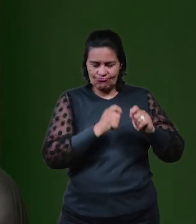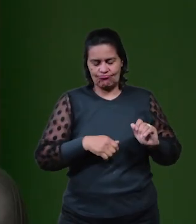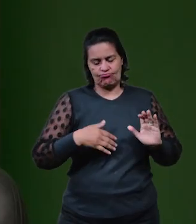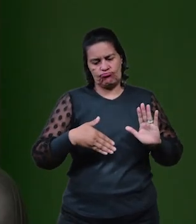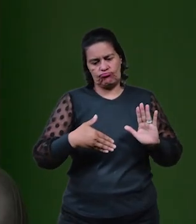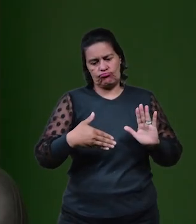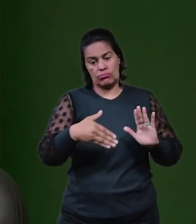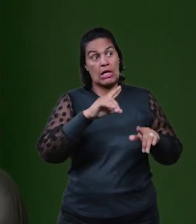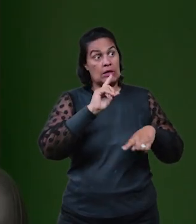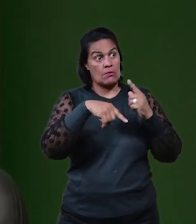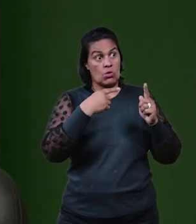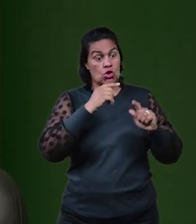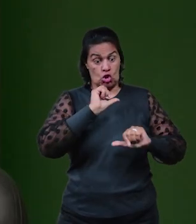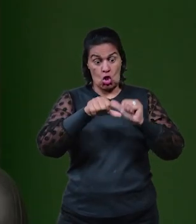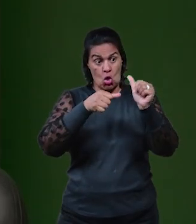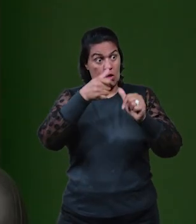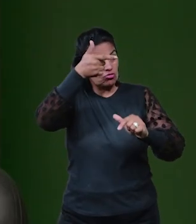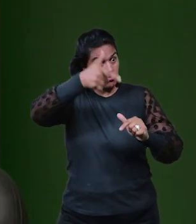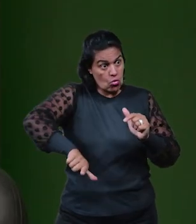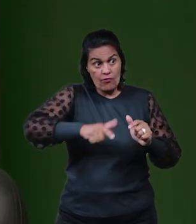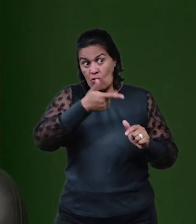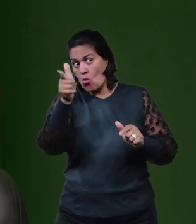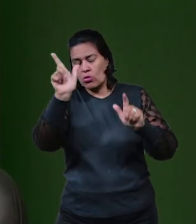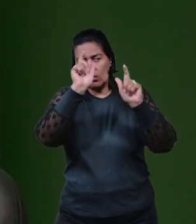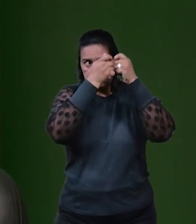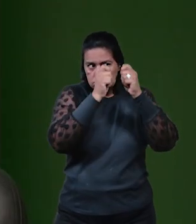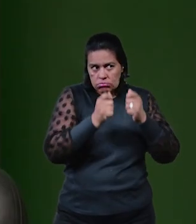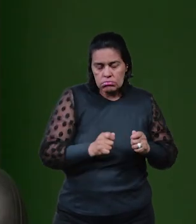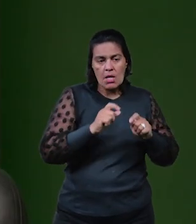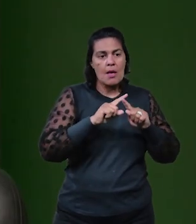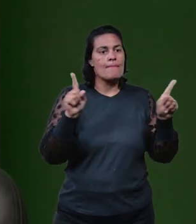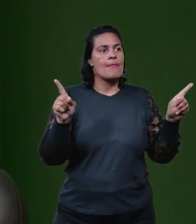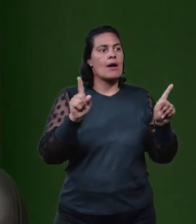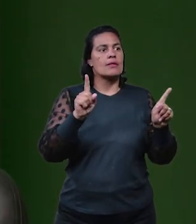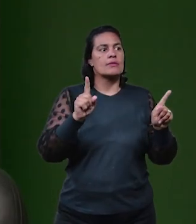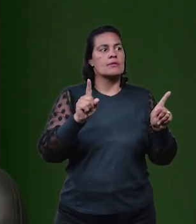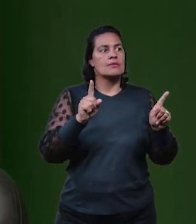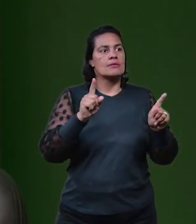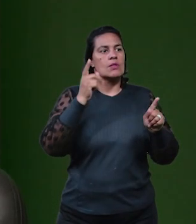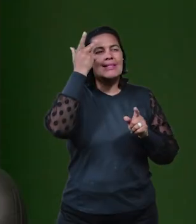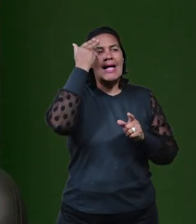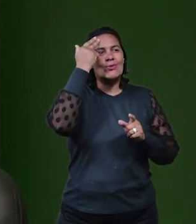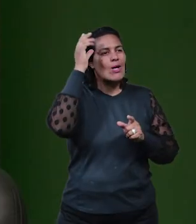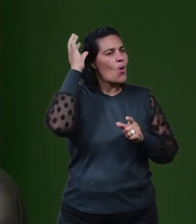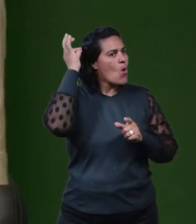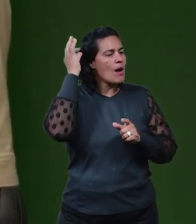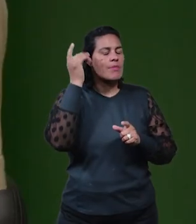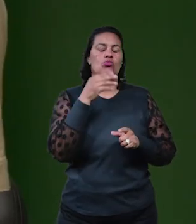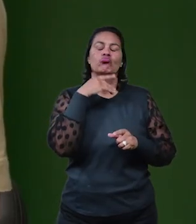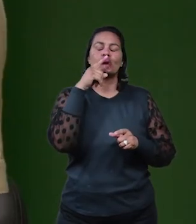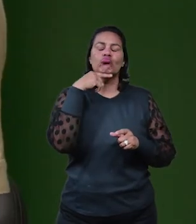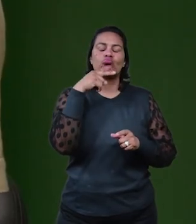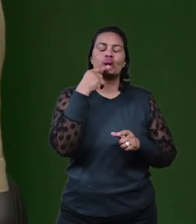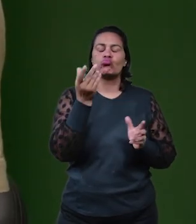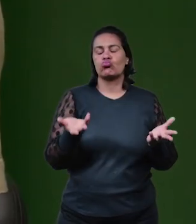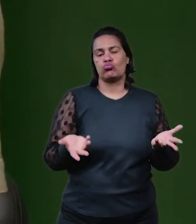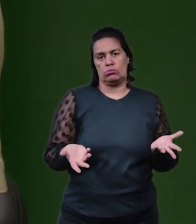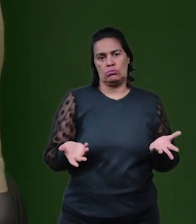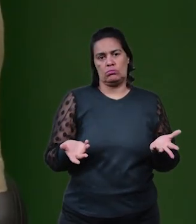danificar muito o nosso cabelo da forma natural. Então eu acho importantíssimo assim a gente